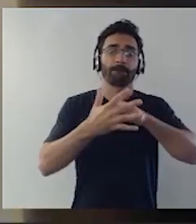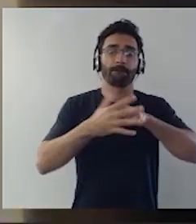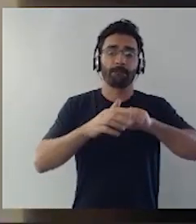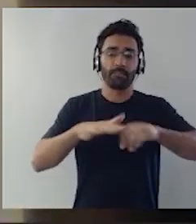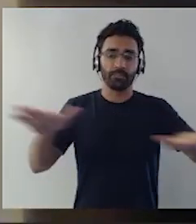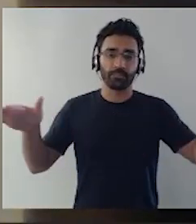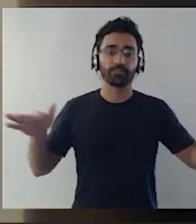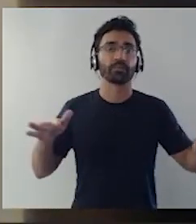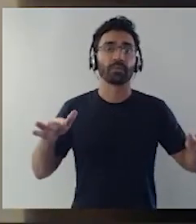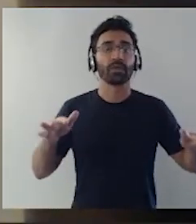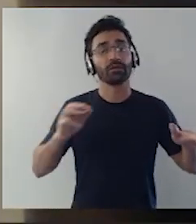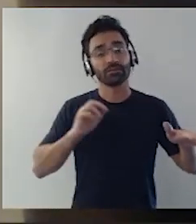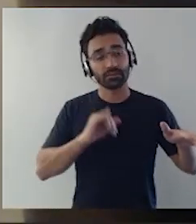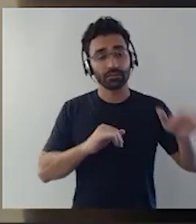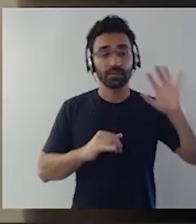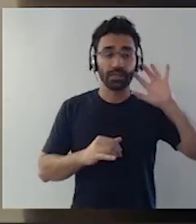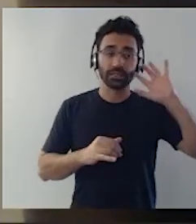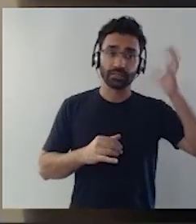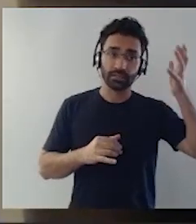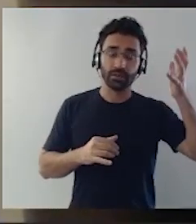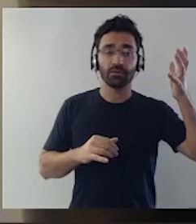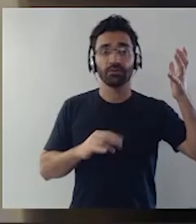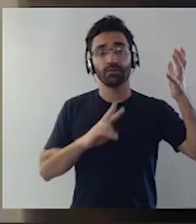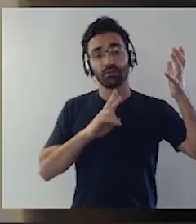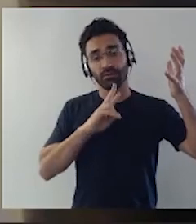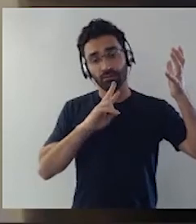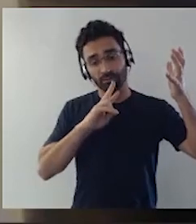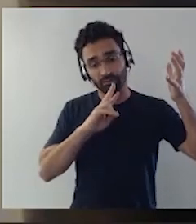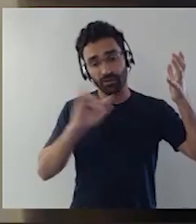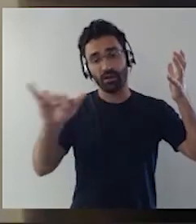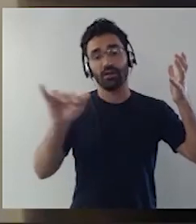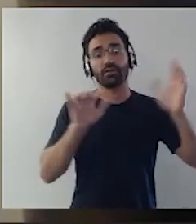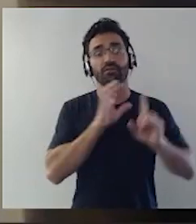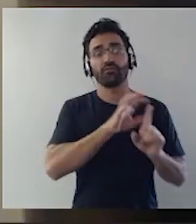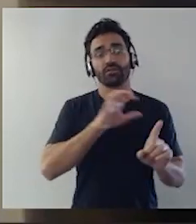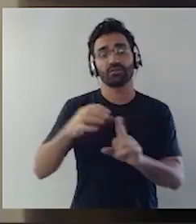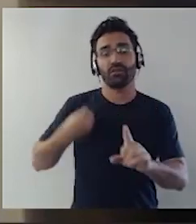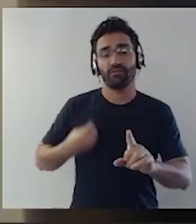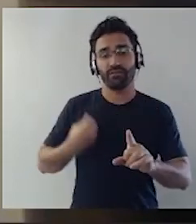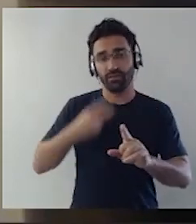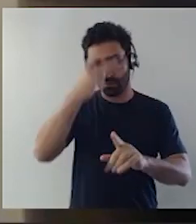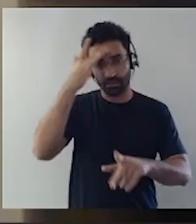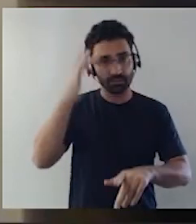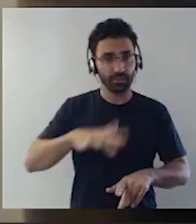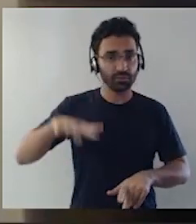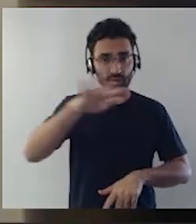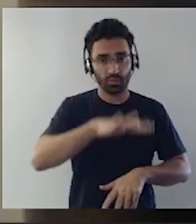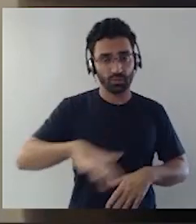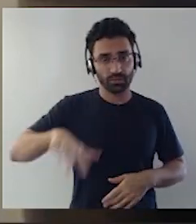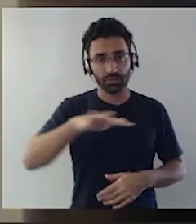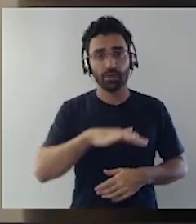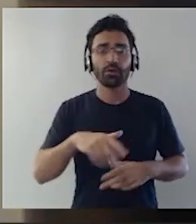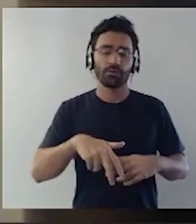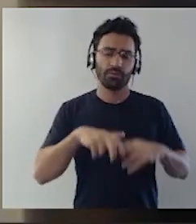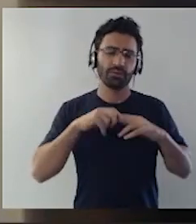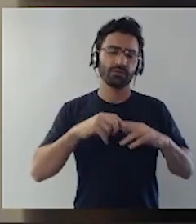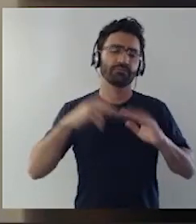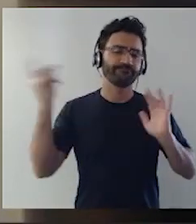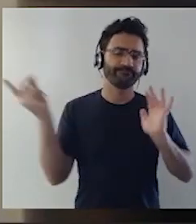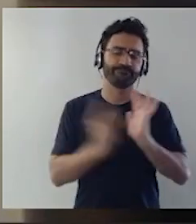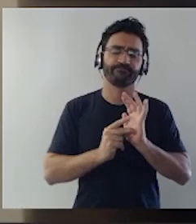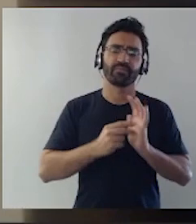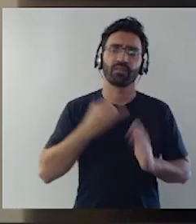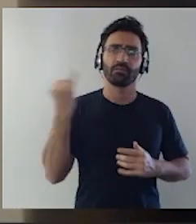consequências pragmáticas para o administrado, para o serviço público. Então, muito importante